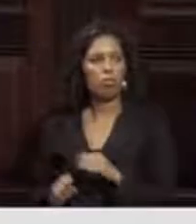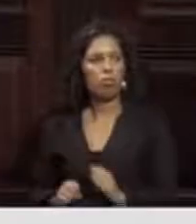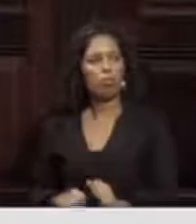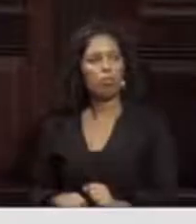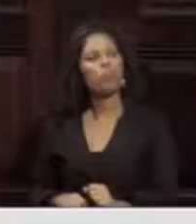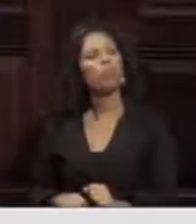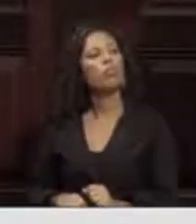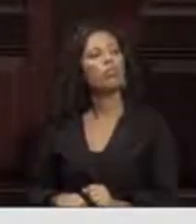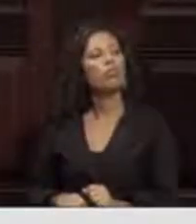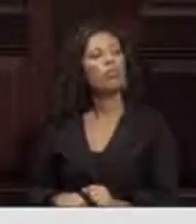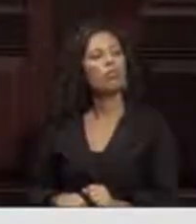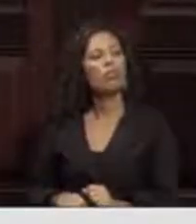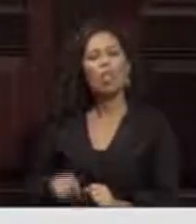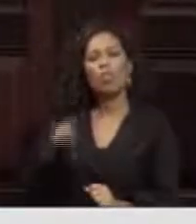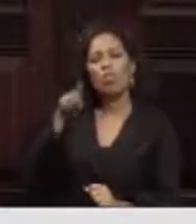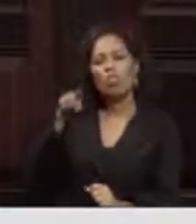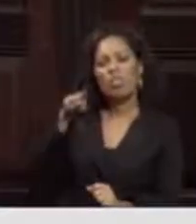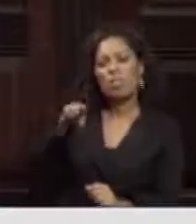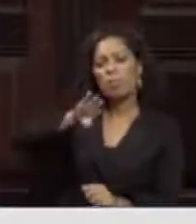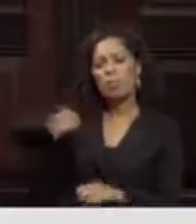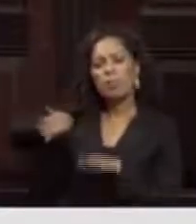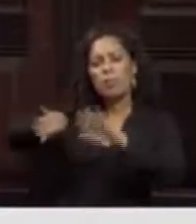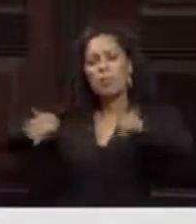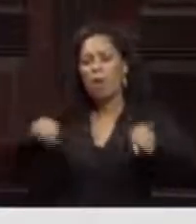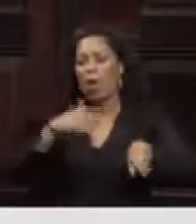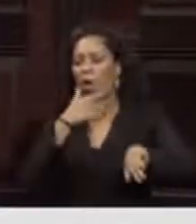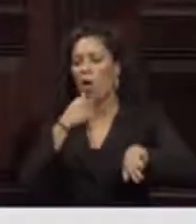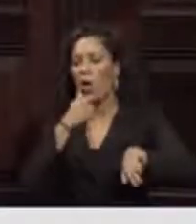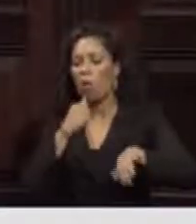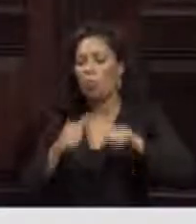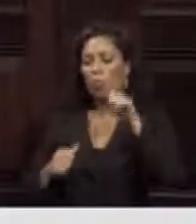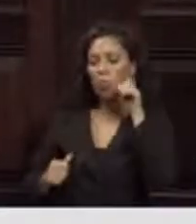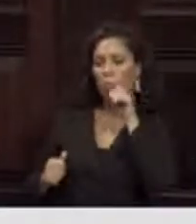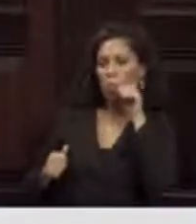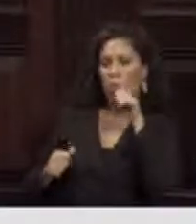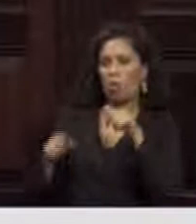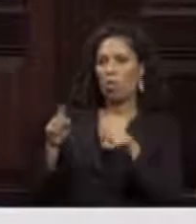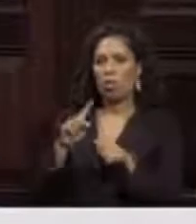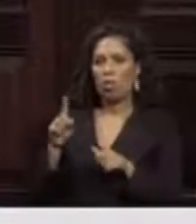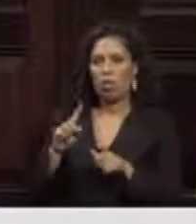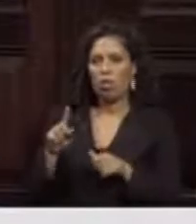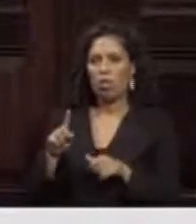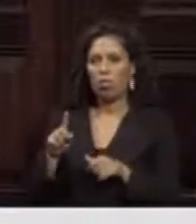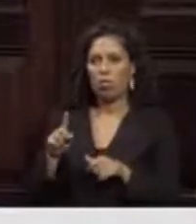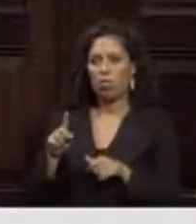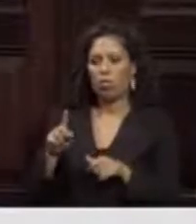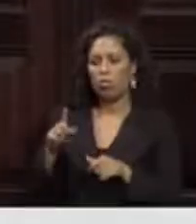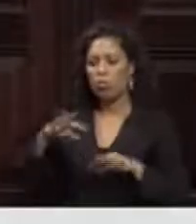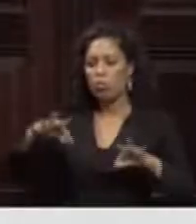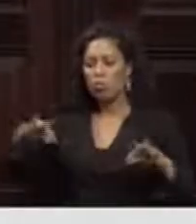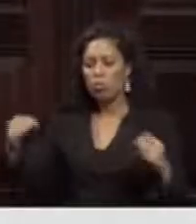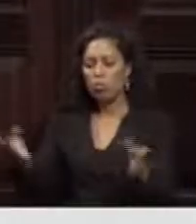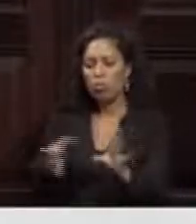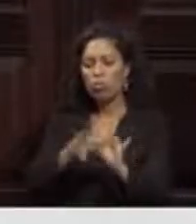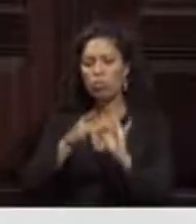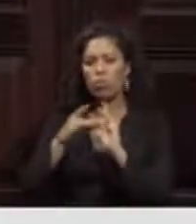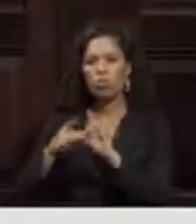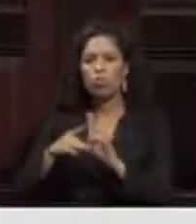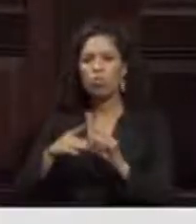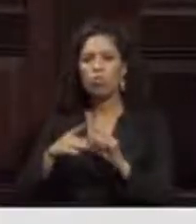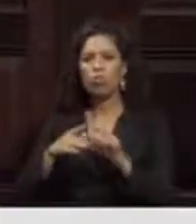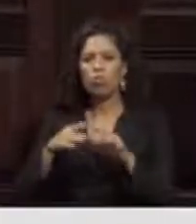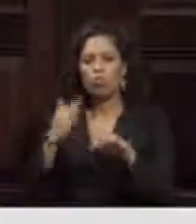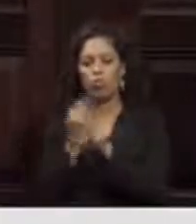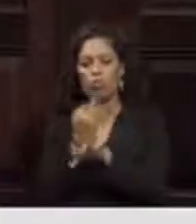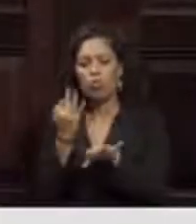não separa homens e mulheres. Você solicita e luta para que todos, sem